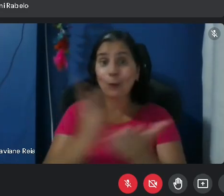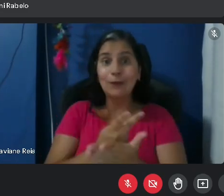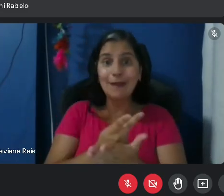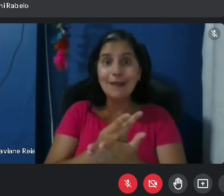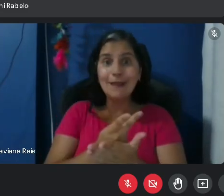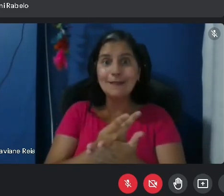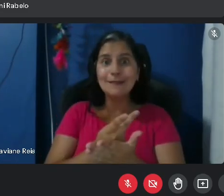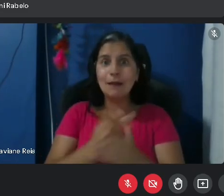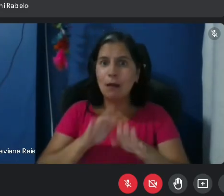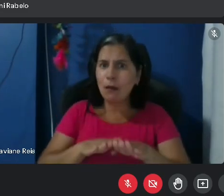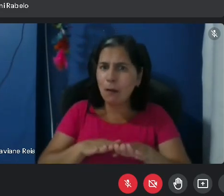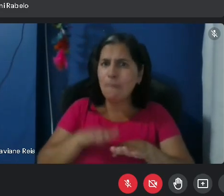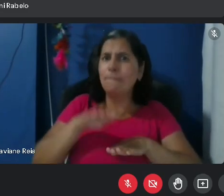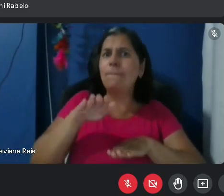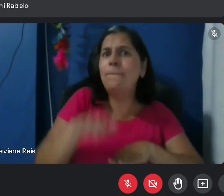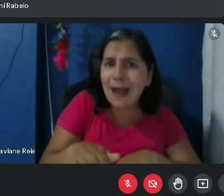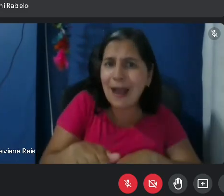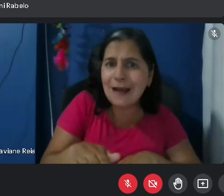mas é também